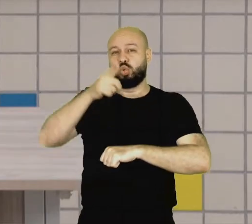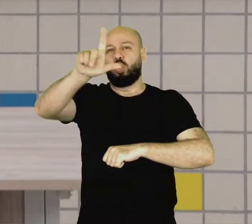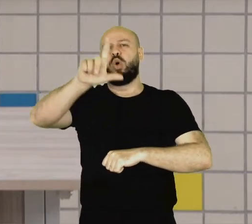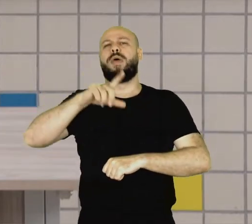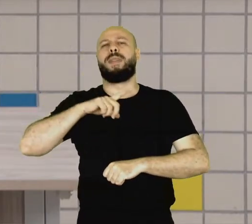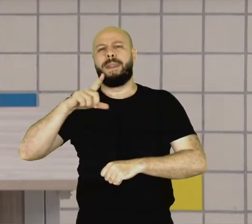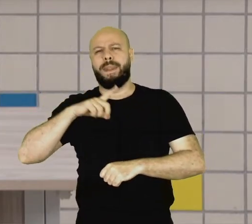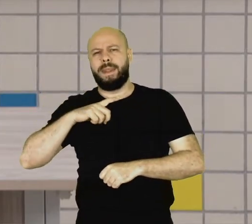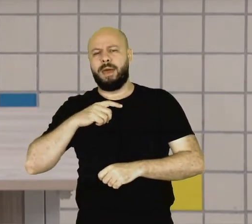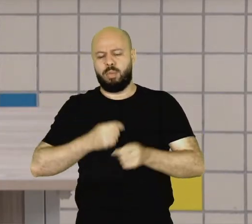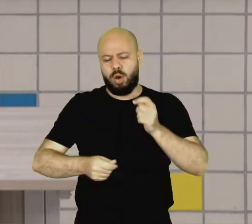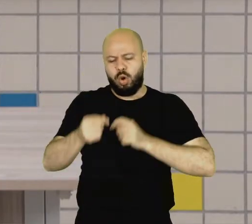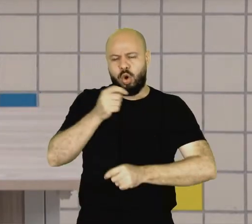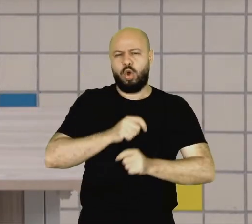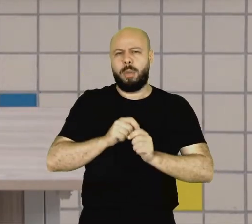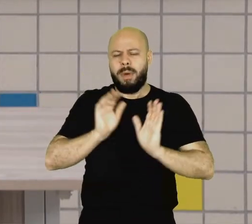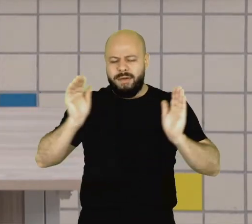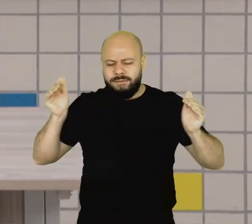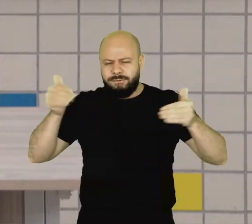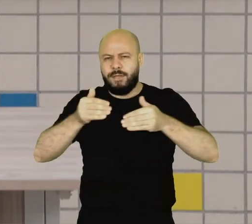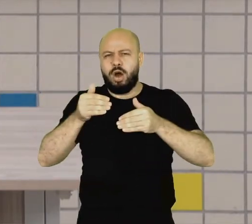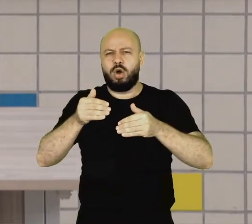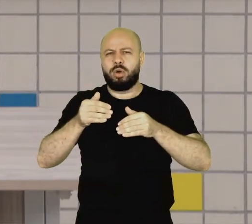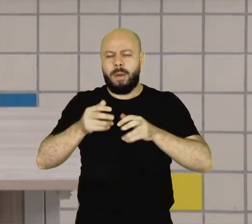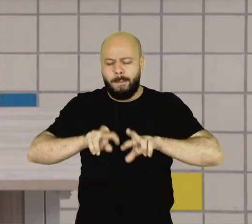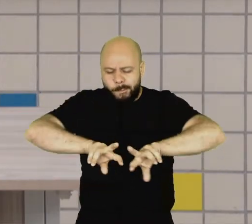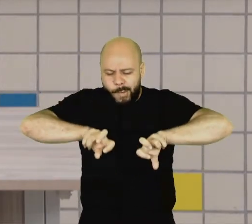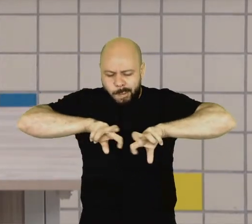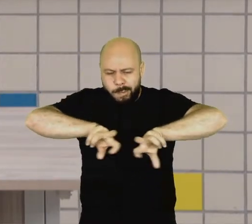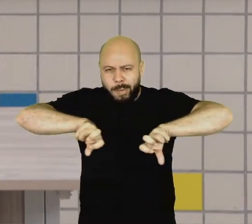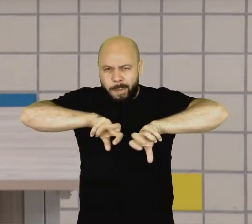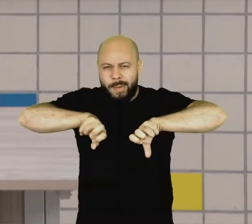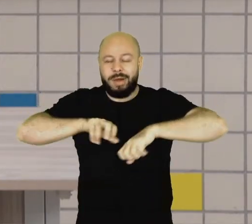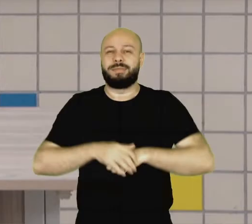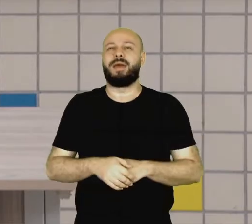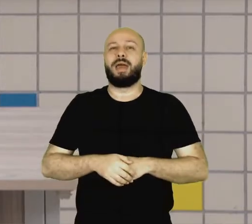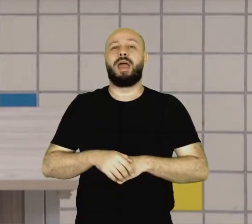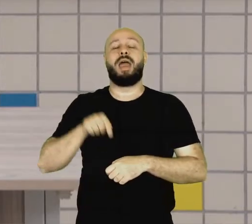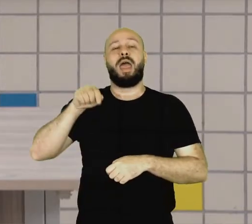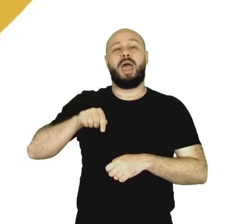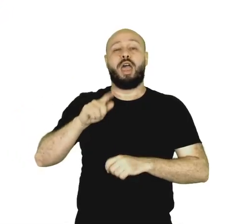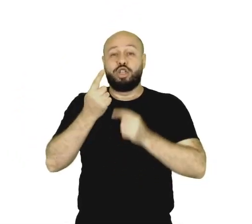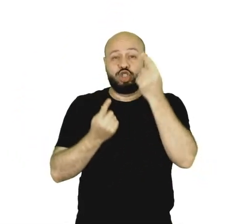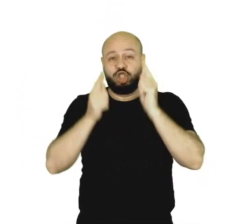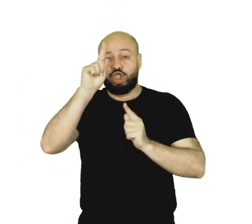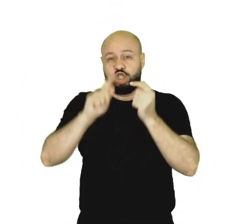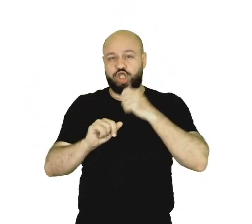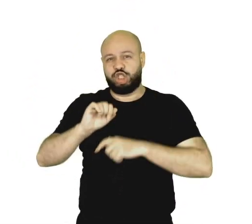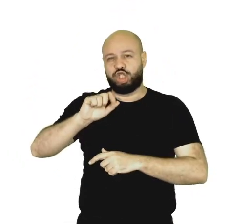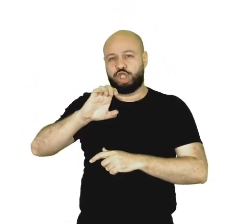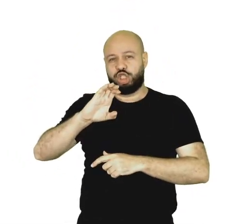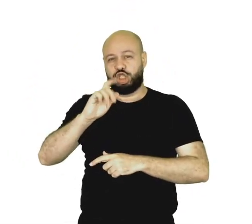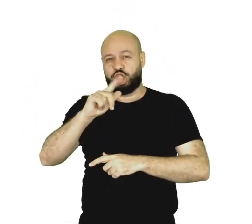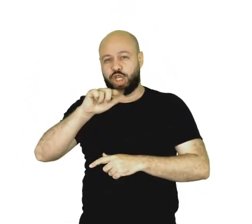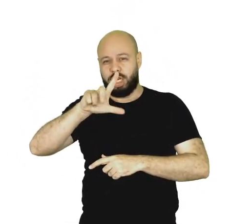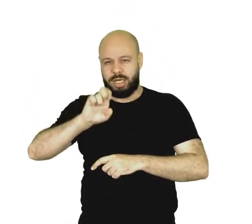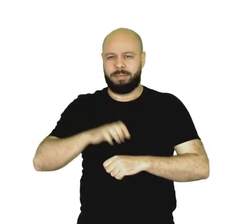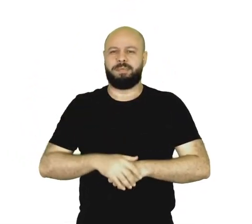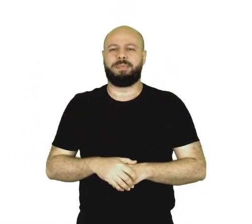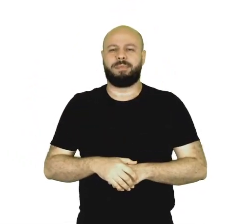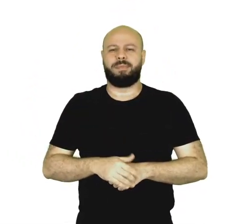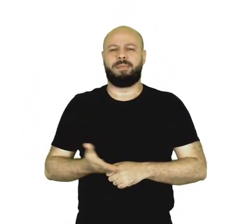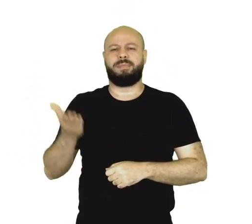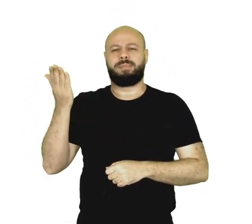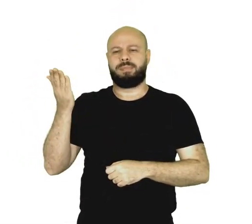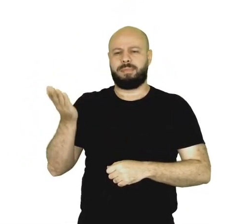economia bastante voltada para a mineração é o Chile. Nessa nossa imagem que eu coloquei é